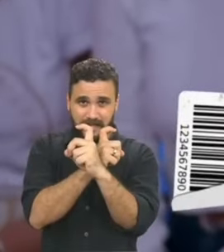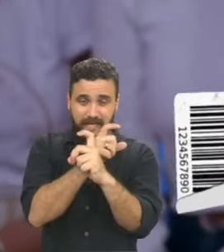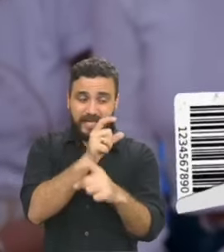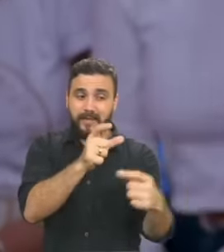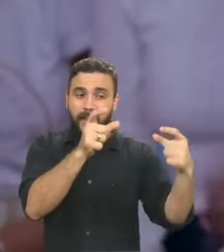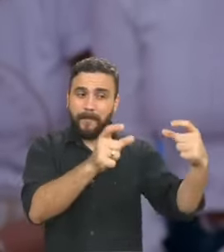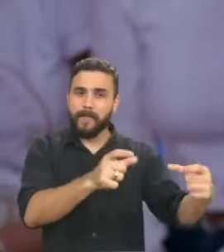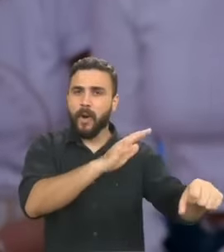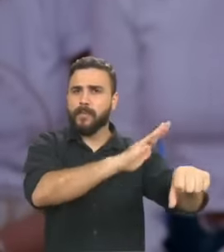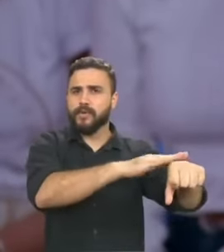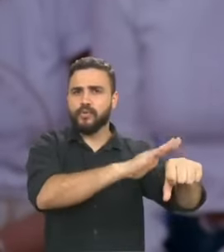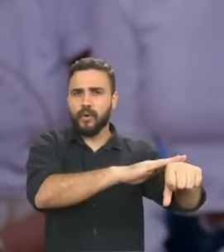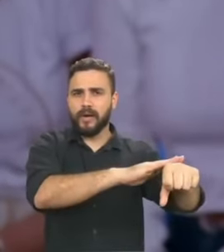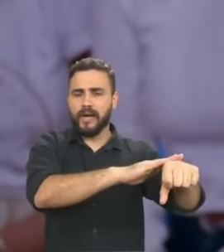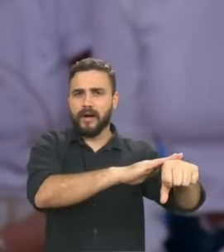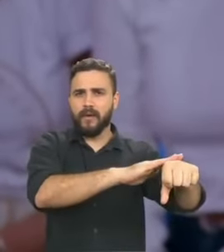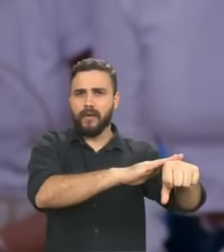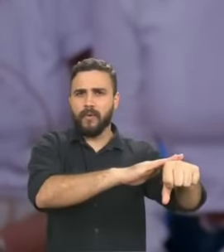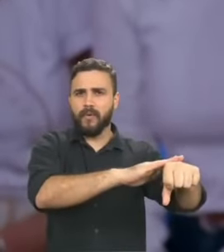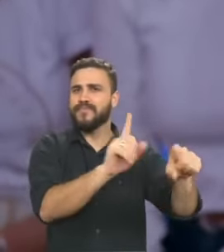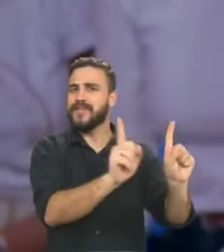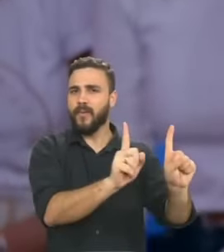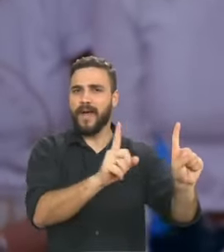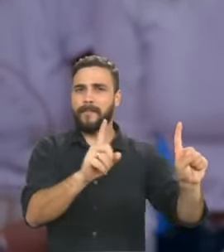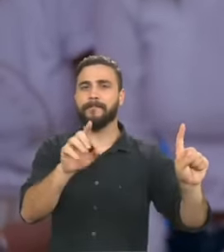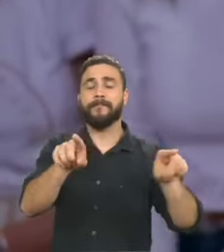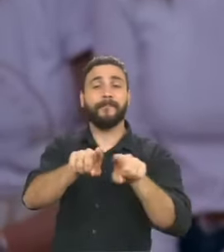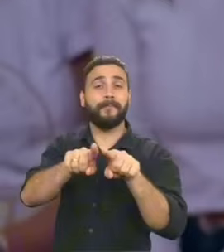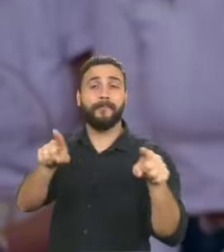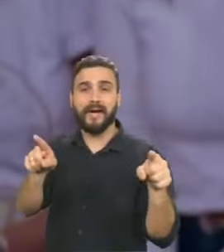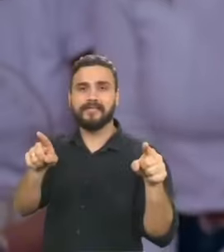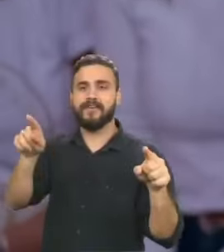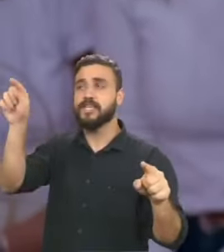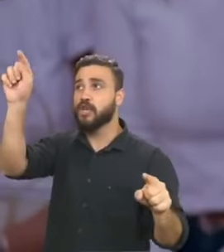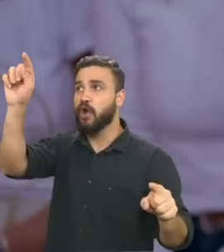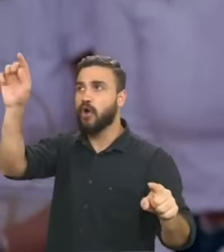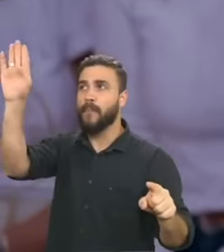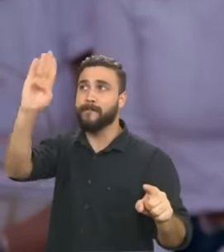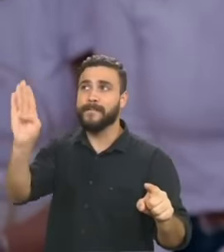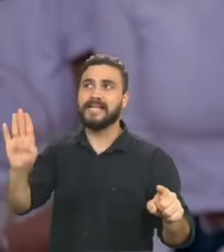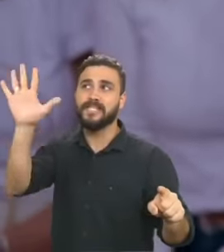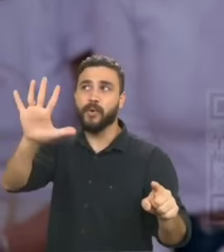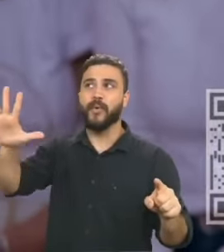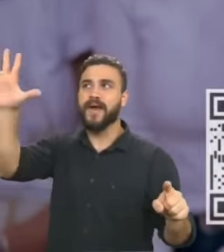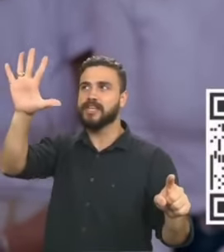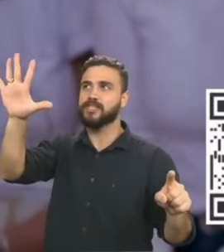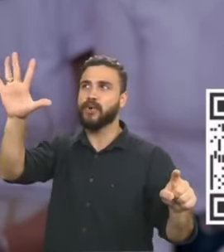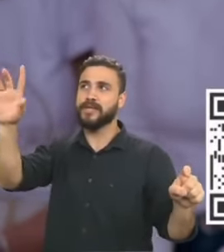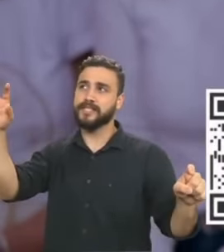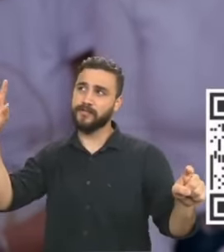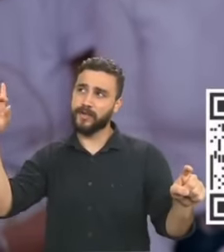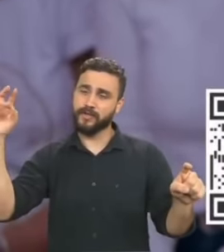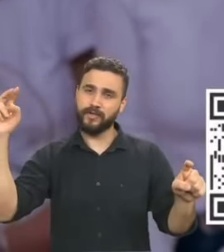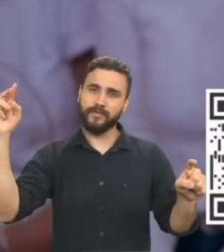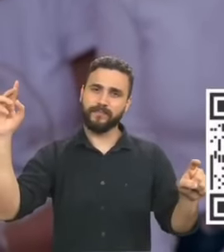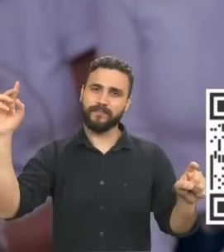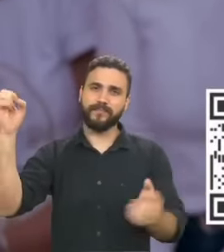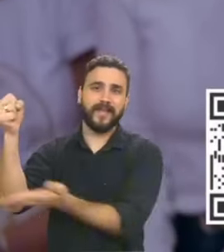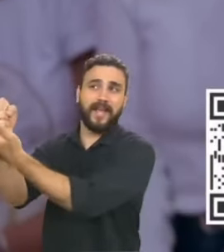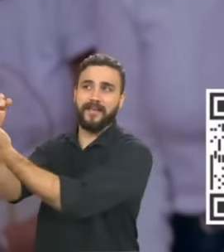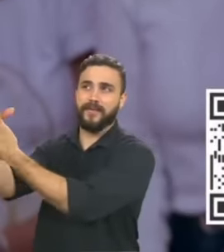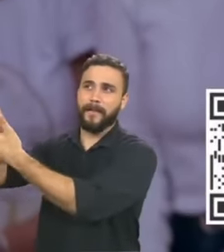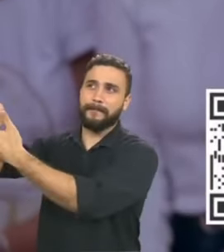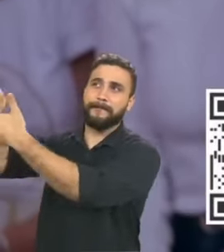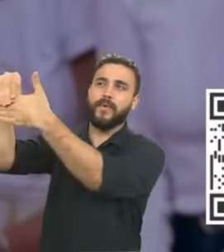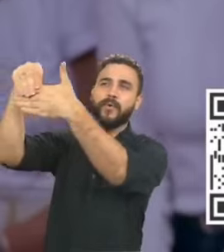não são ali gente da terra, é gente que vem do sul, do sudeste, do centro-oeste, enfim, já passa por uma dificuldade por causa